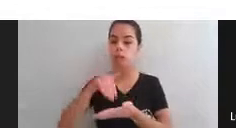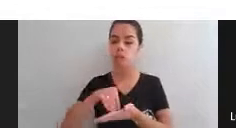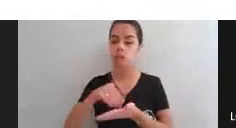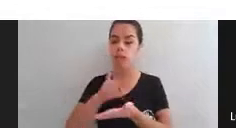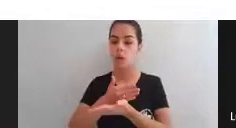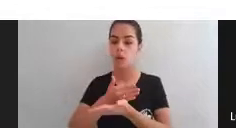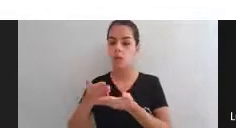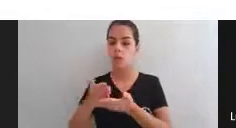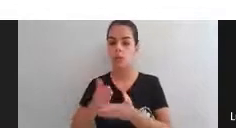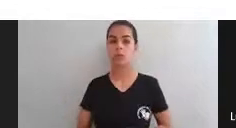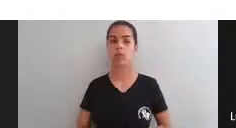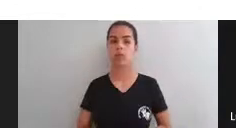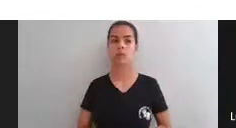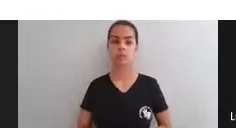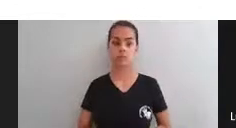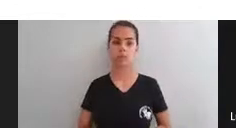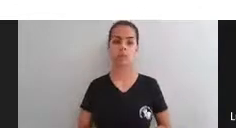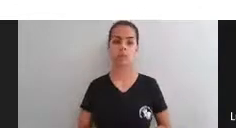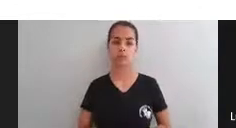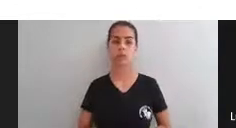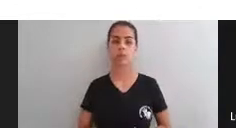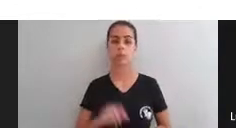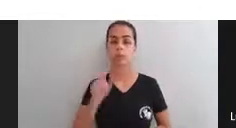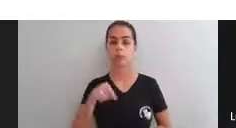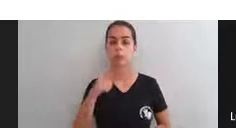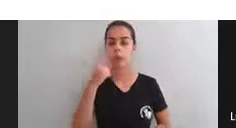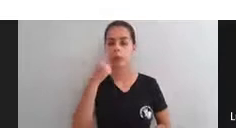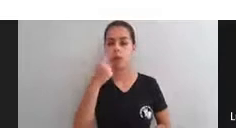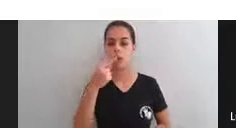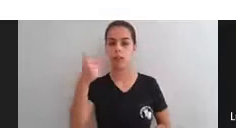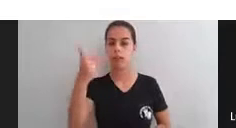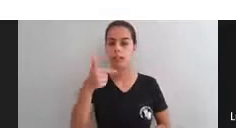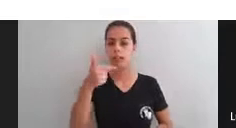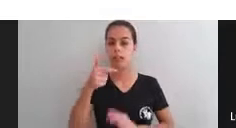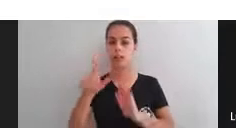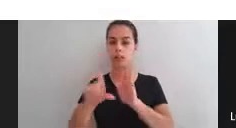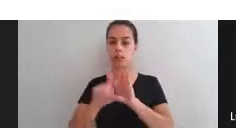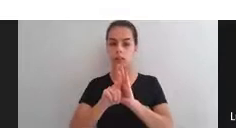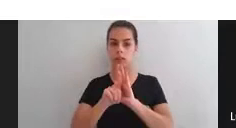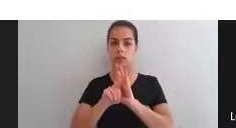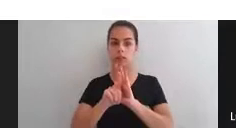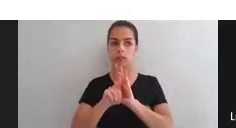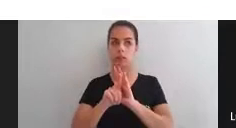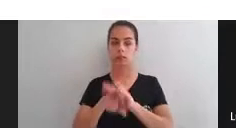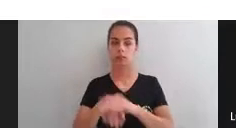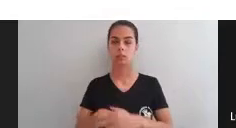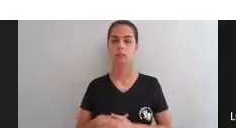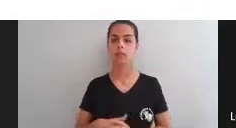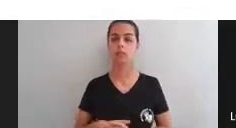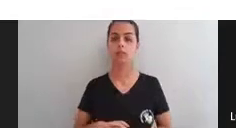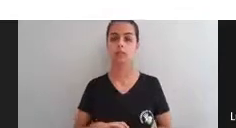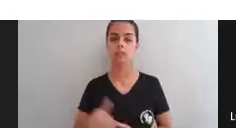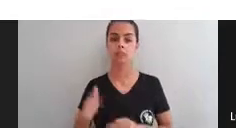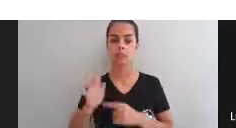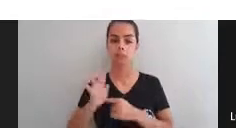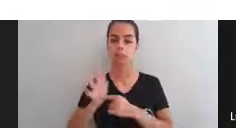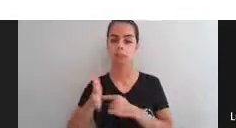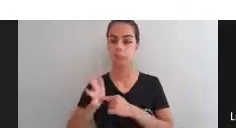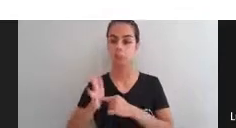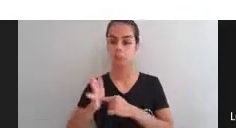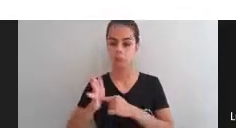Essa aqui é uma forma da segunda lei, que é referida como a forma de motor da